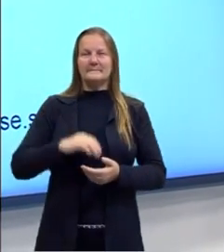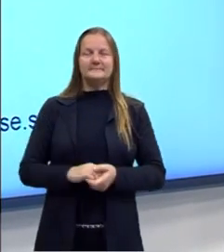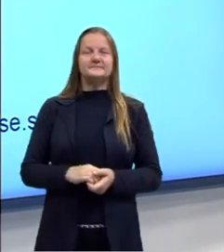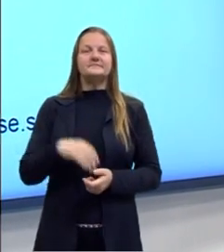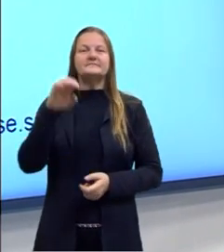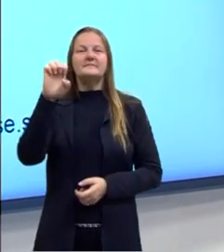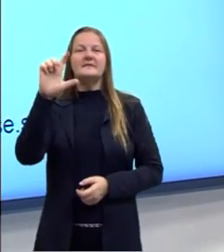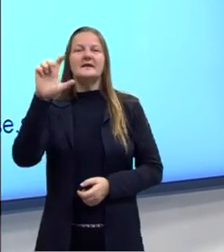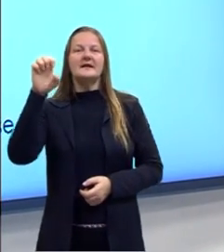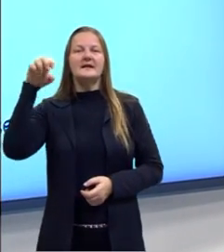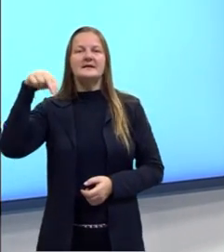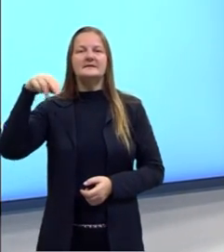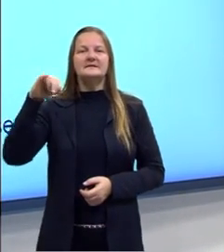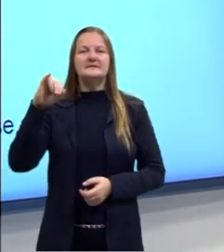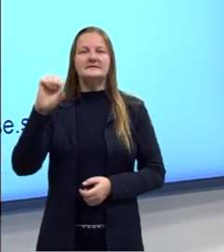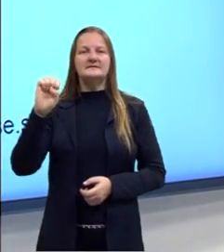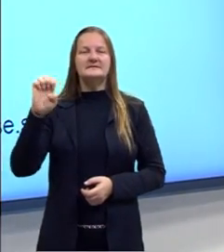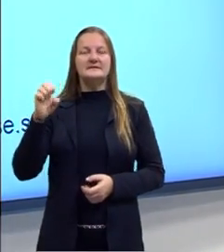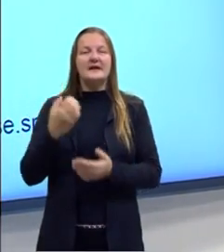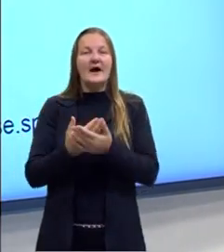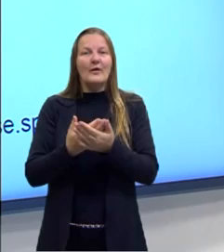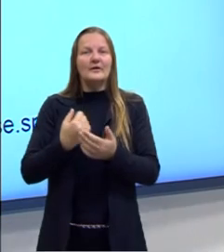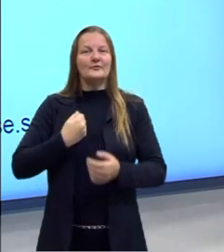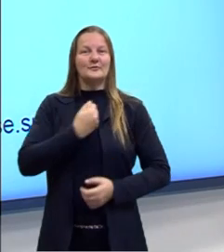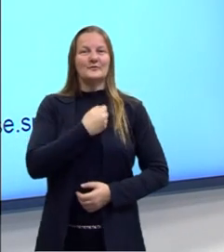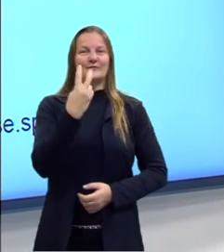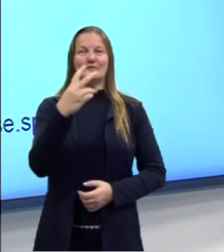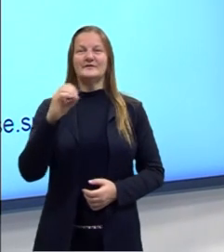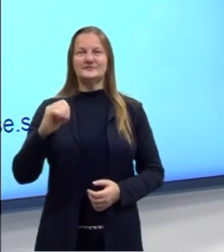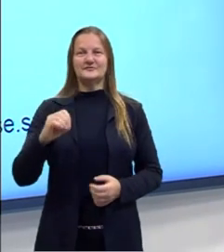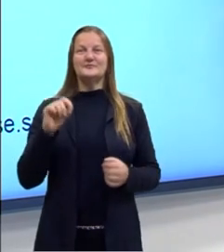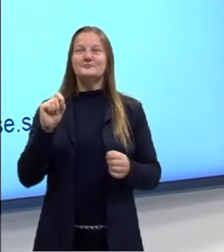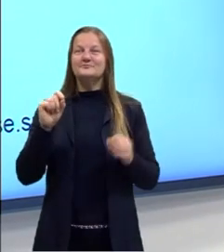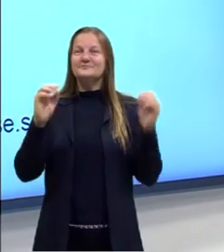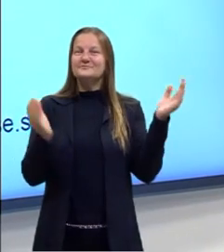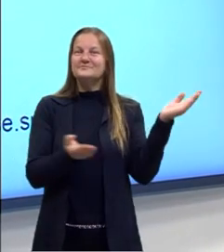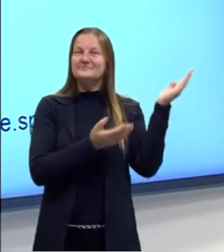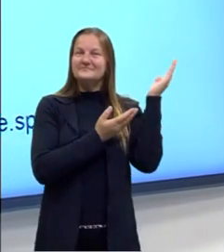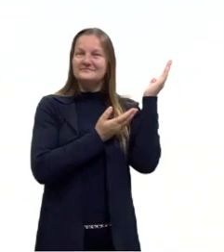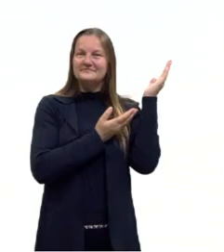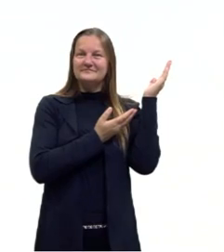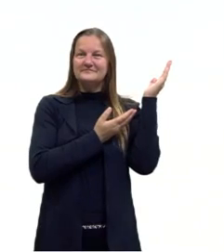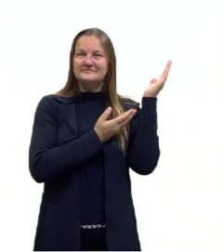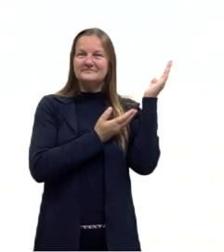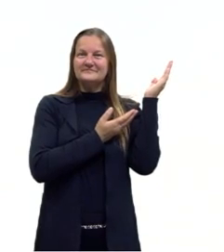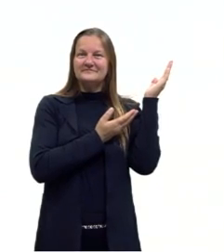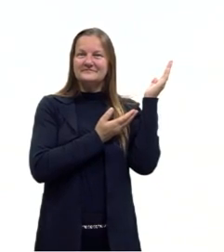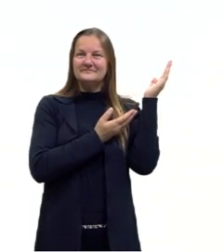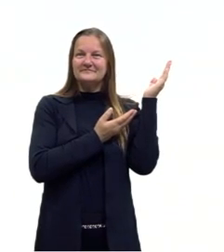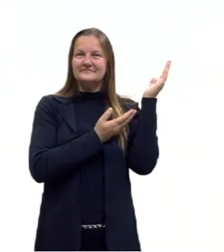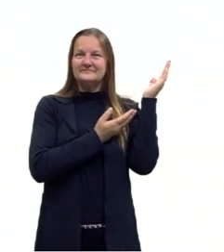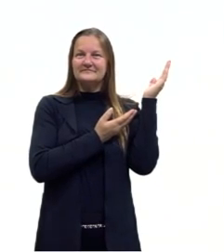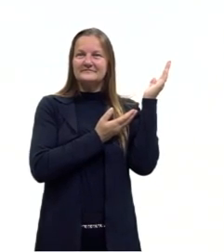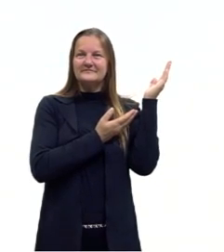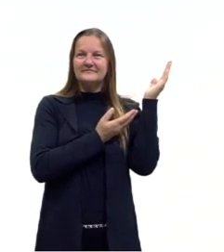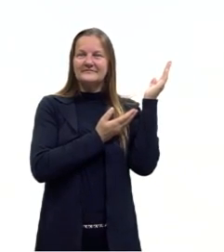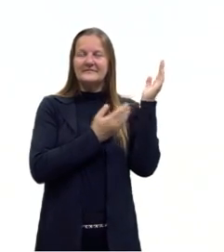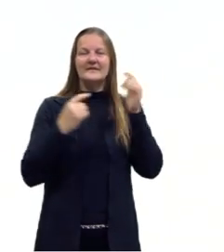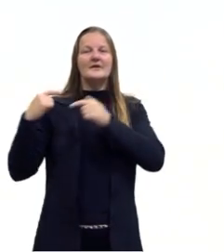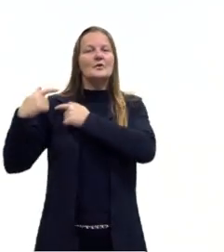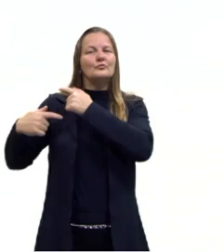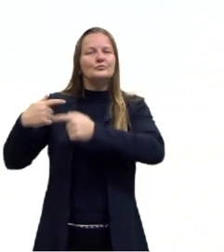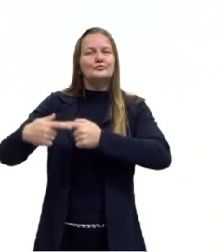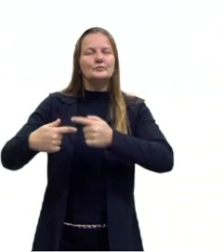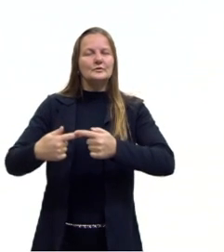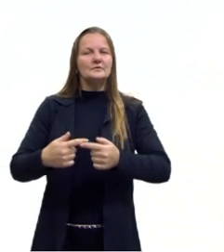Elenice Pereira e estamos aqui na aula de número 20 que é herança ligada ao sexo sou uma